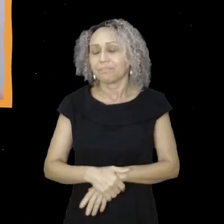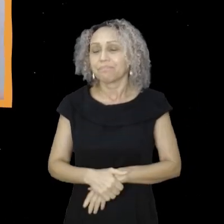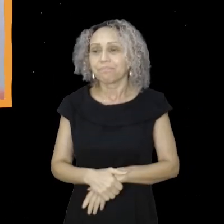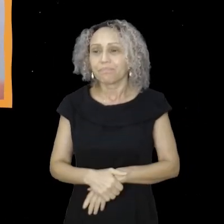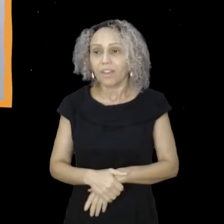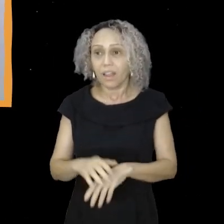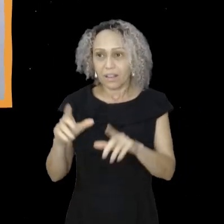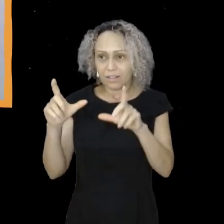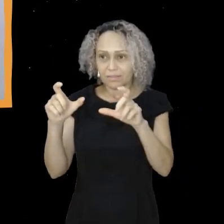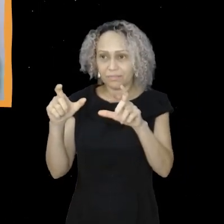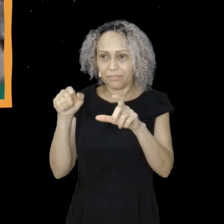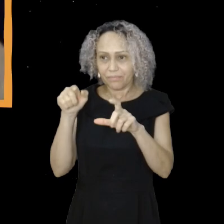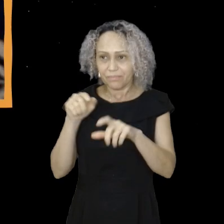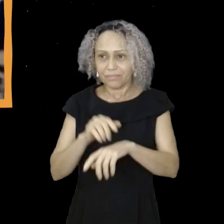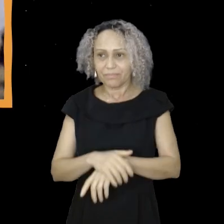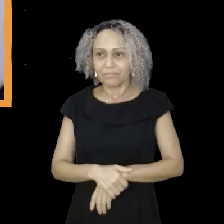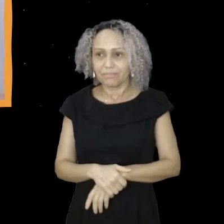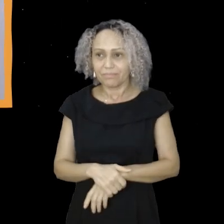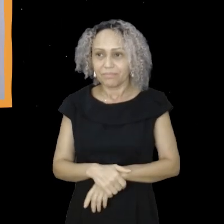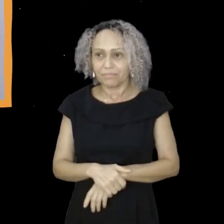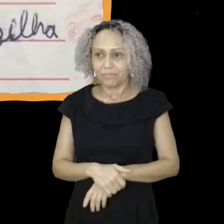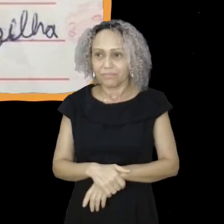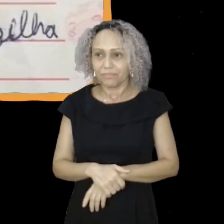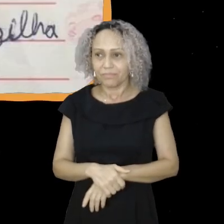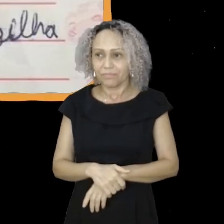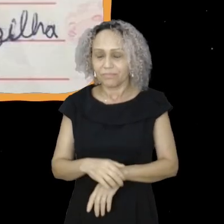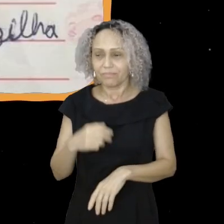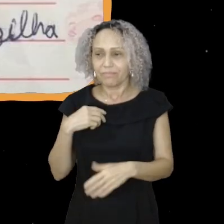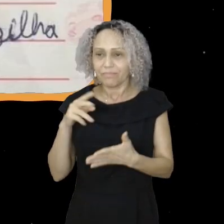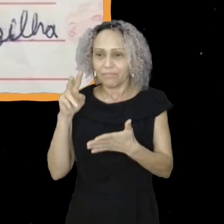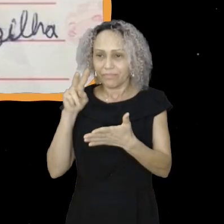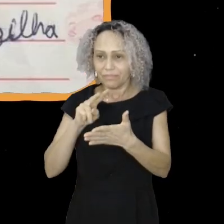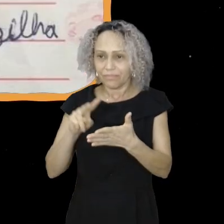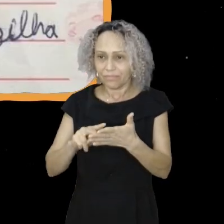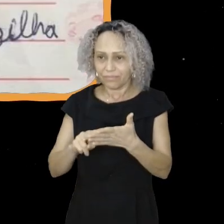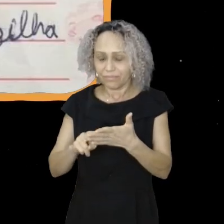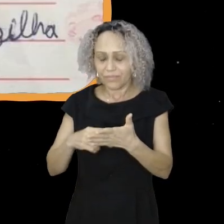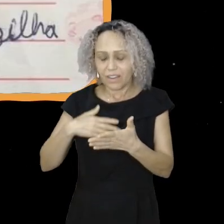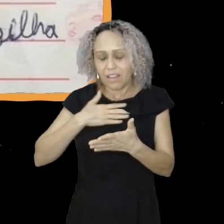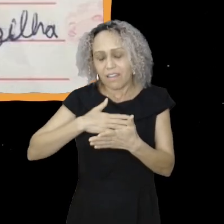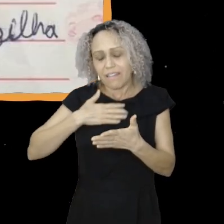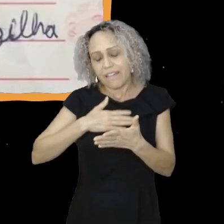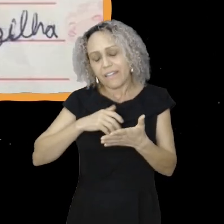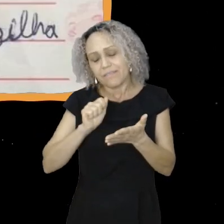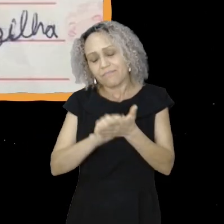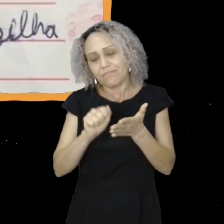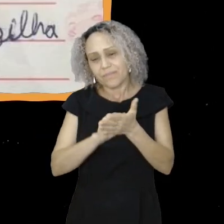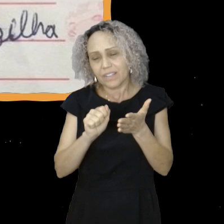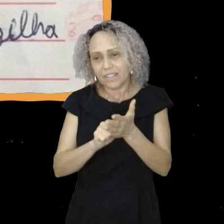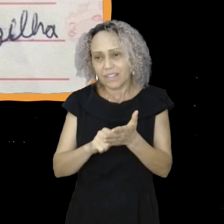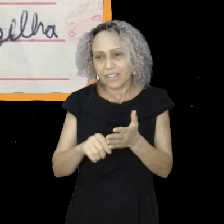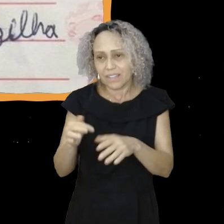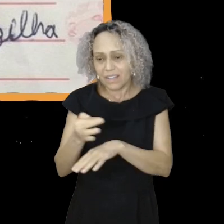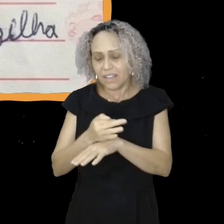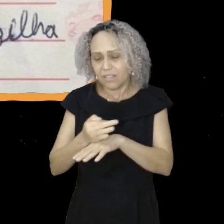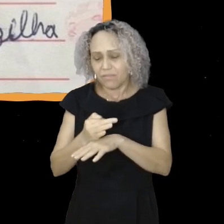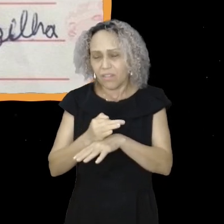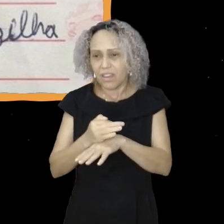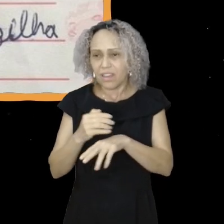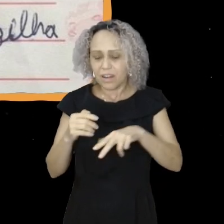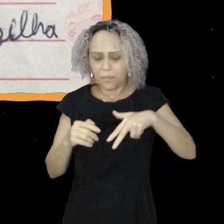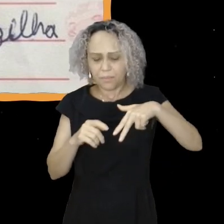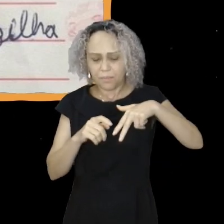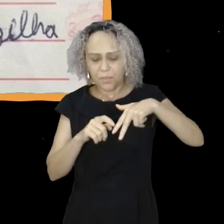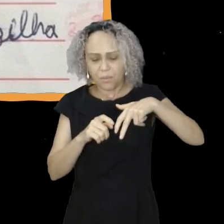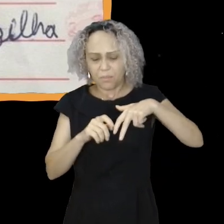tela, produção, pra quem não tá vendo, eu vou ler. Querido diário, nas férias eu torci meu tornozelo,